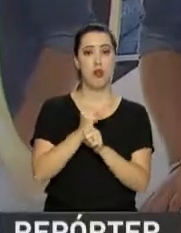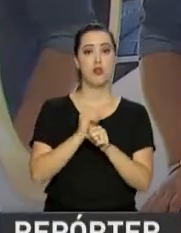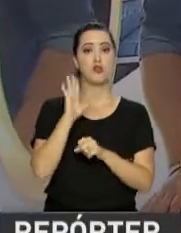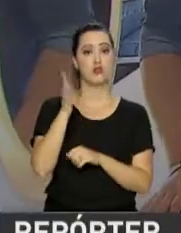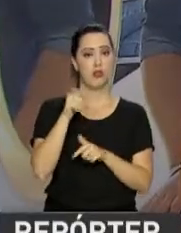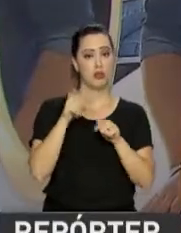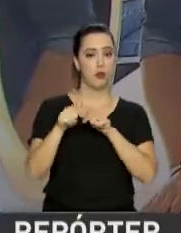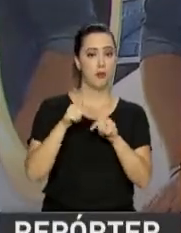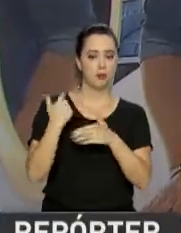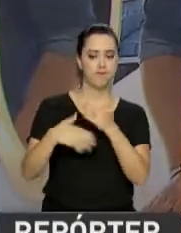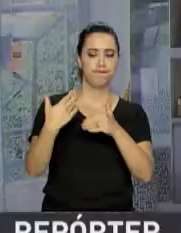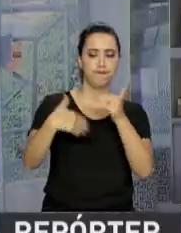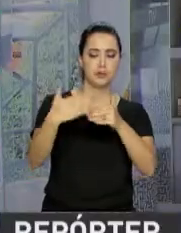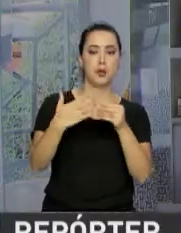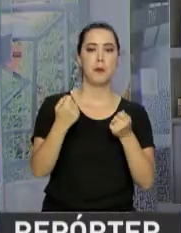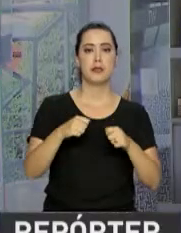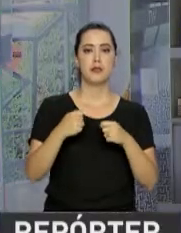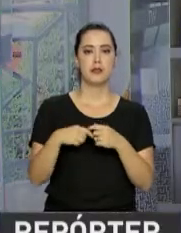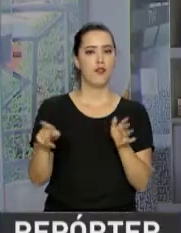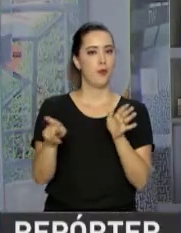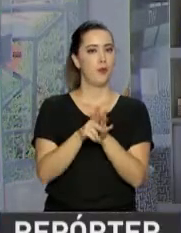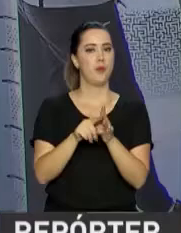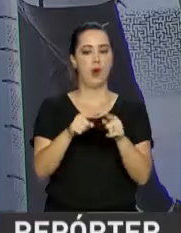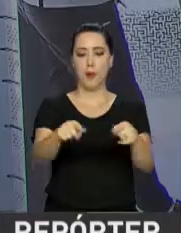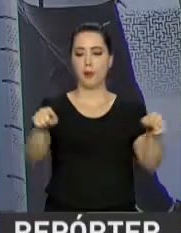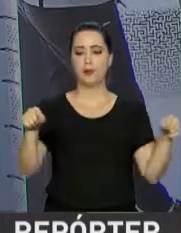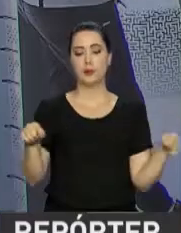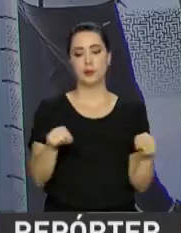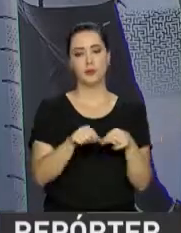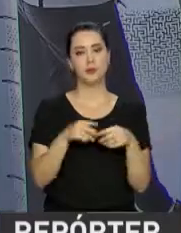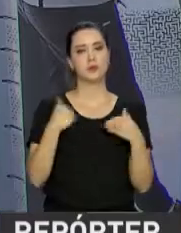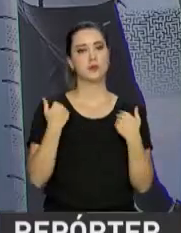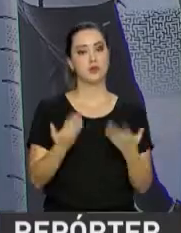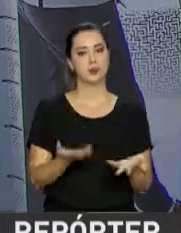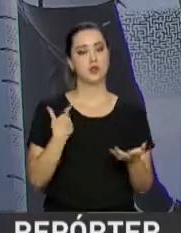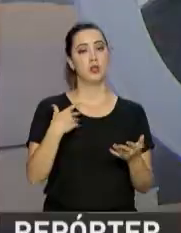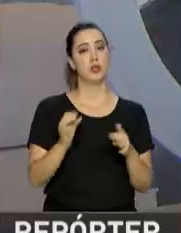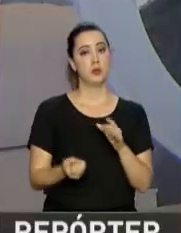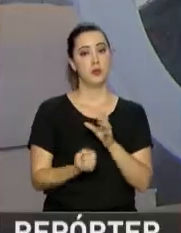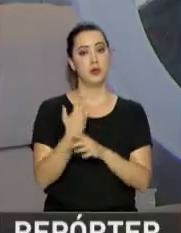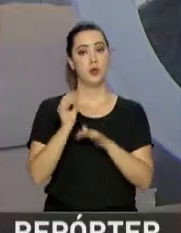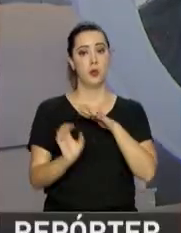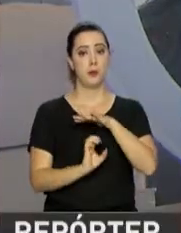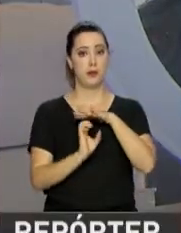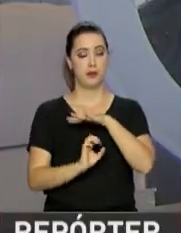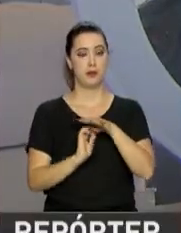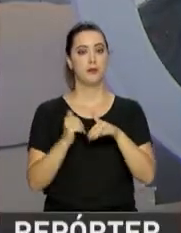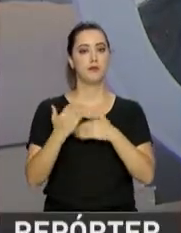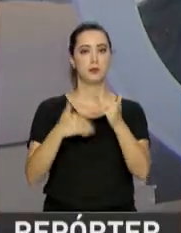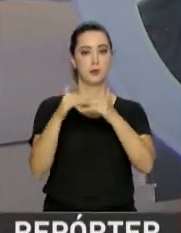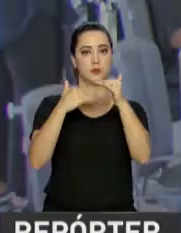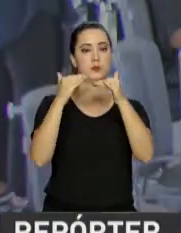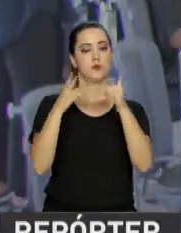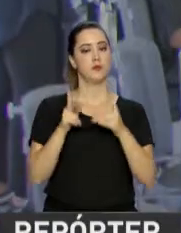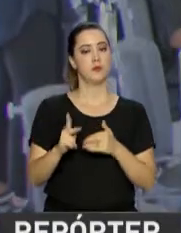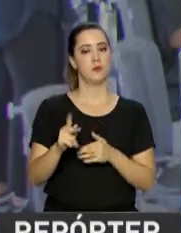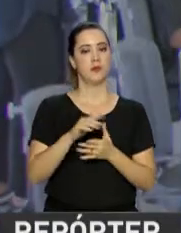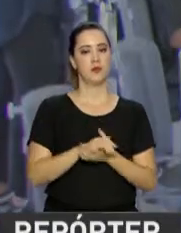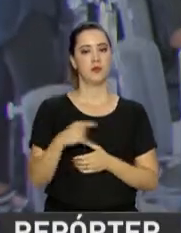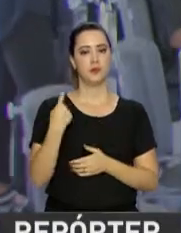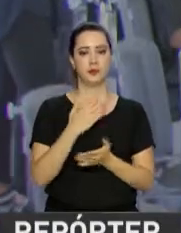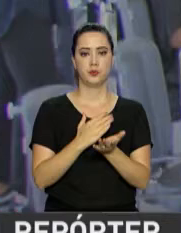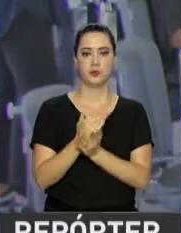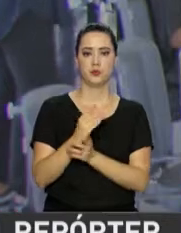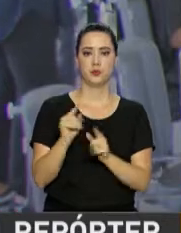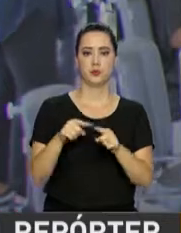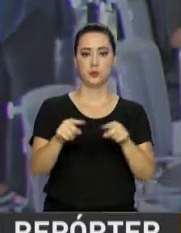que precisava investir em um negócio próprio. Desde então, virou empresário e não parou de crescer. Nós começamos